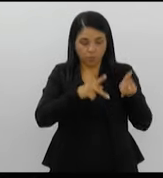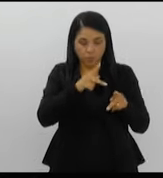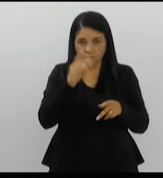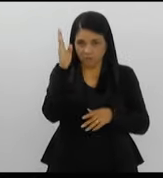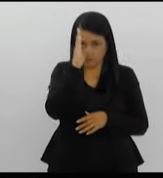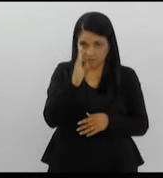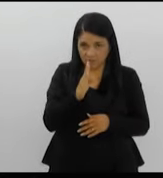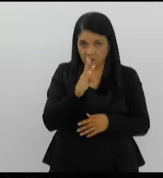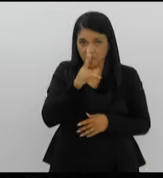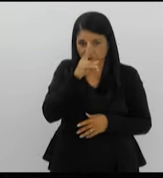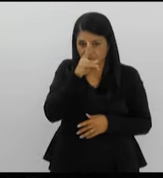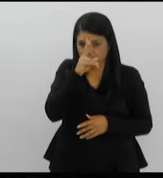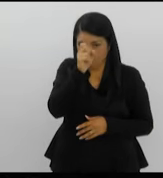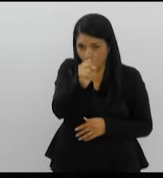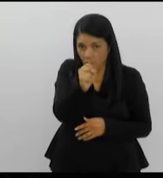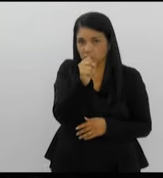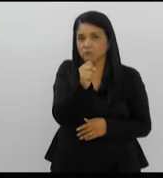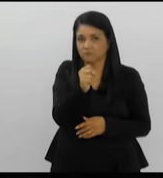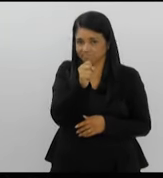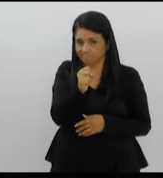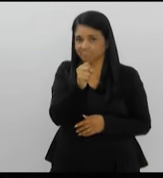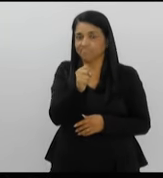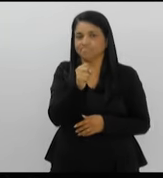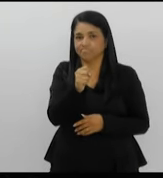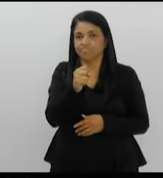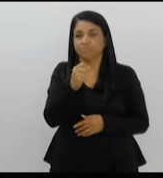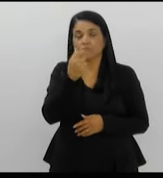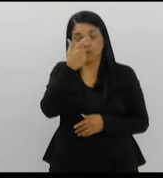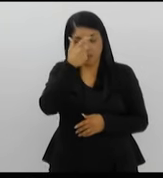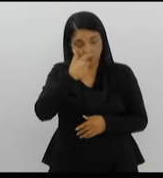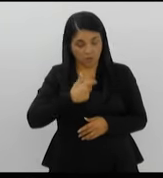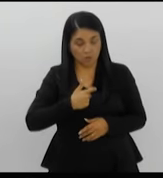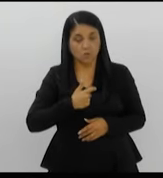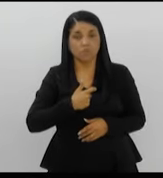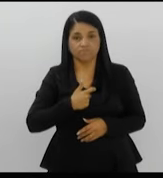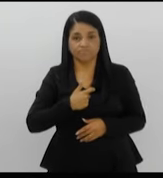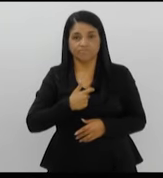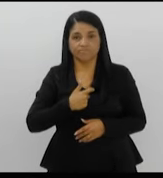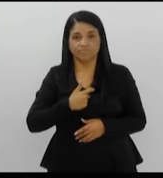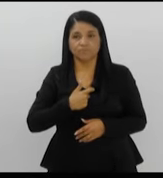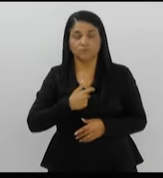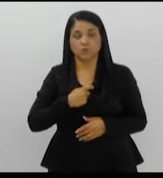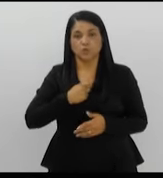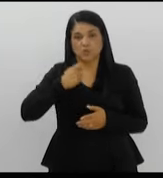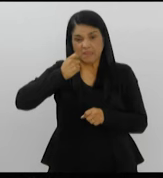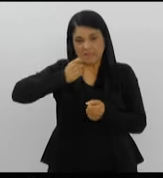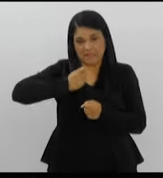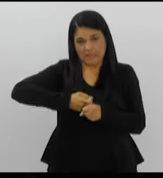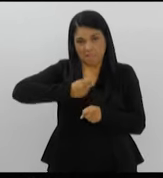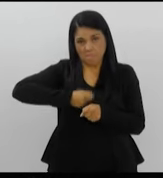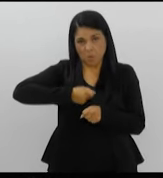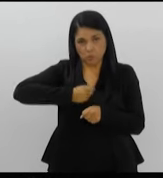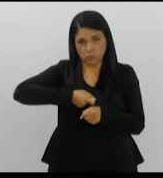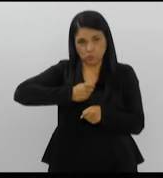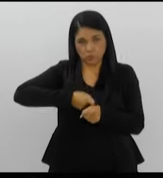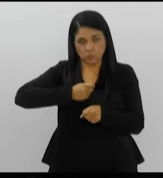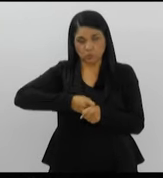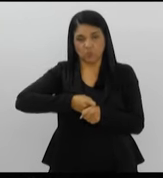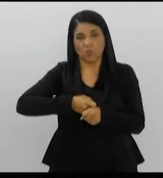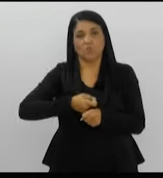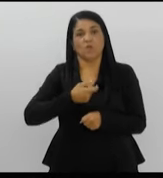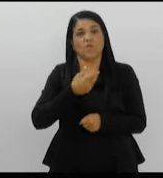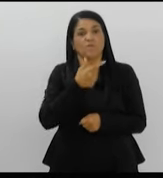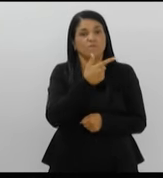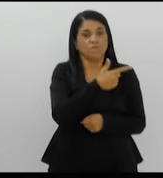forte. E eu, senhor presidente, eu sou teimoso. Há